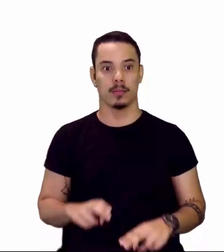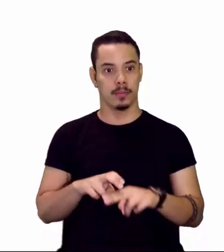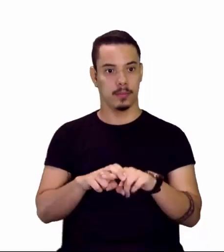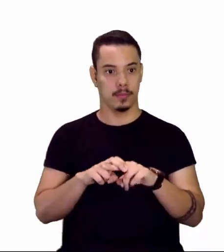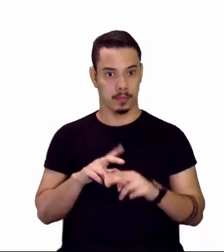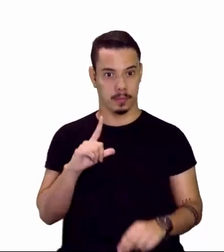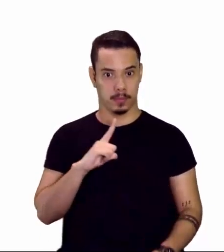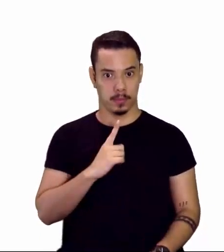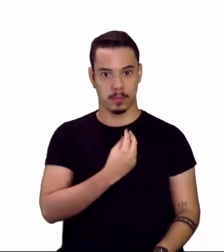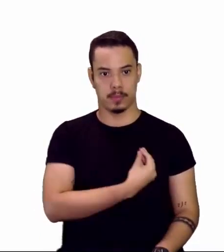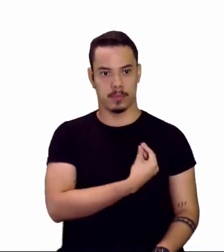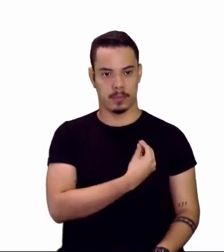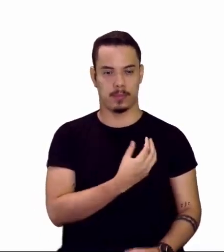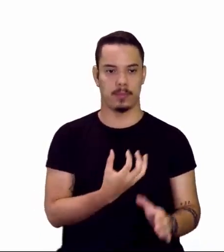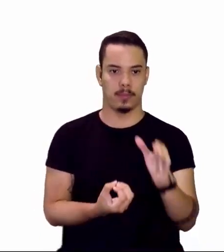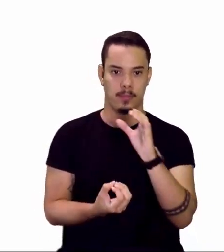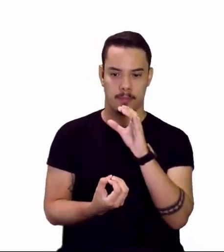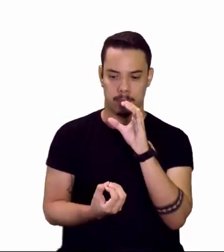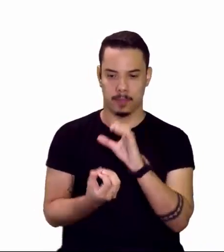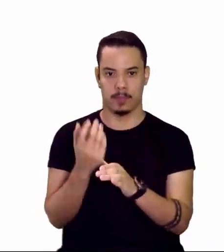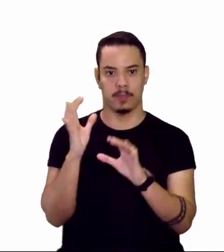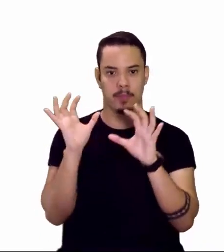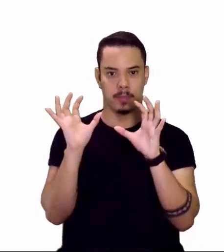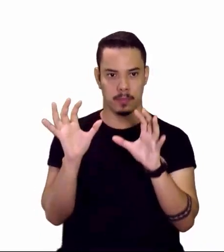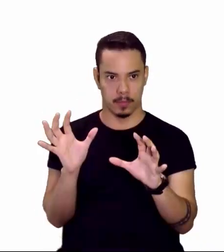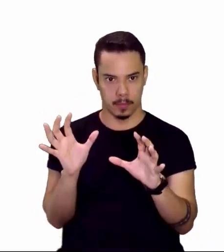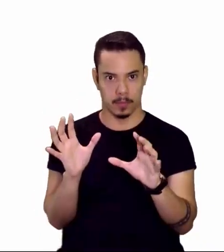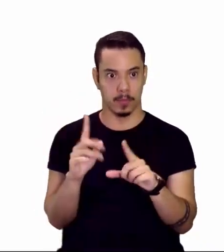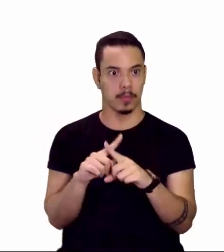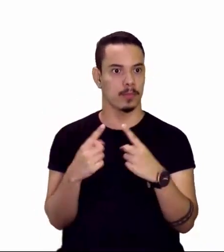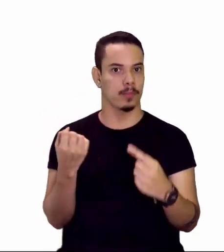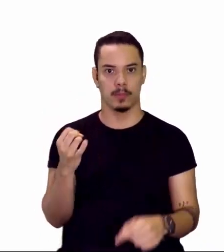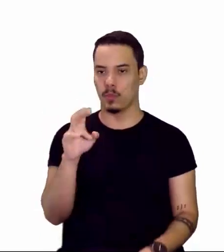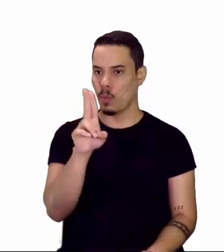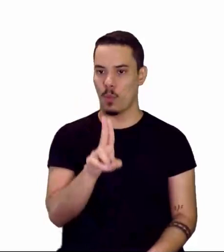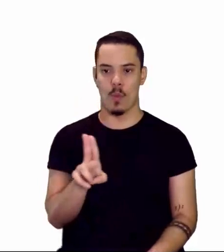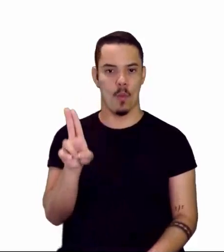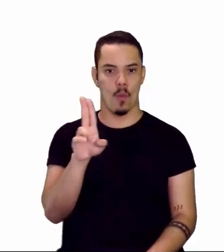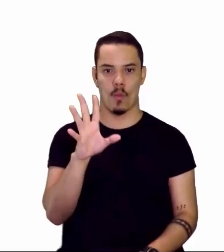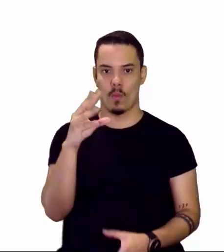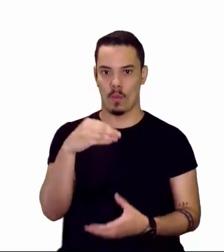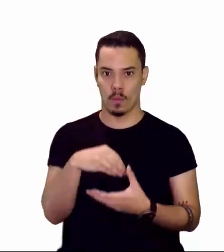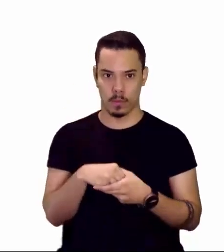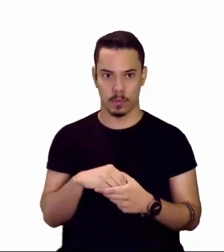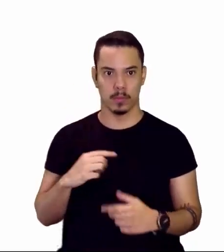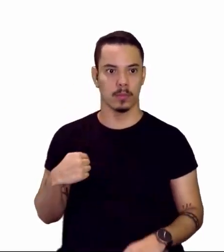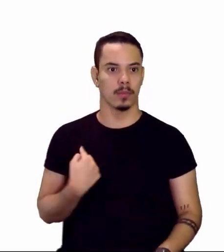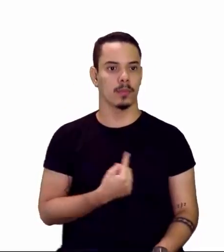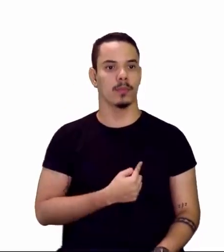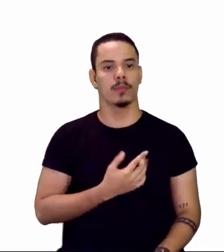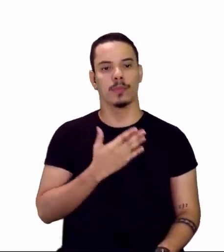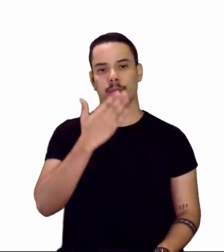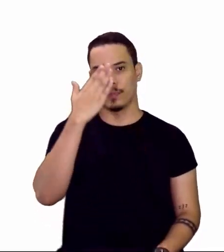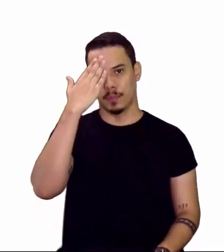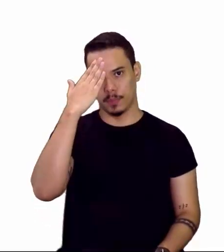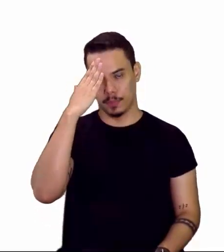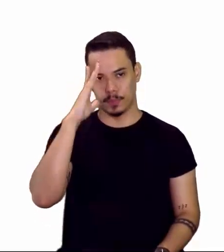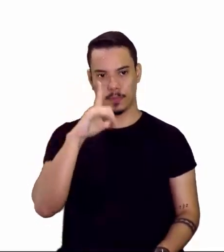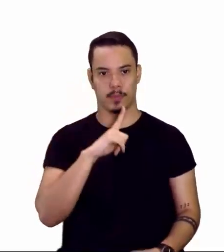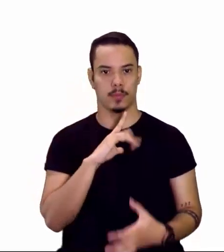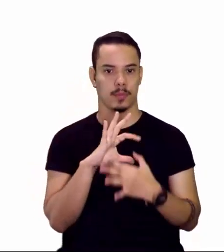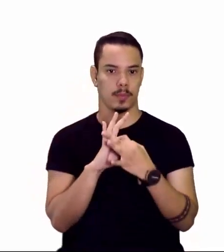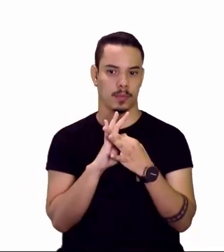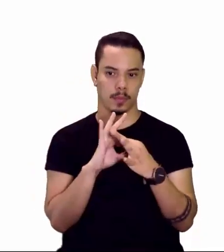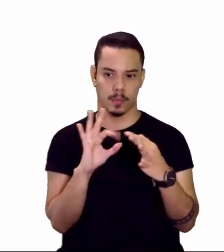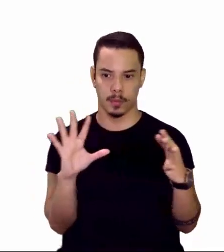ligação formada. E o par de elétrons não usado na ligação, aqueles que ficam disponíveis,